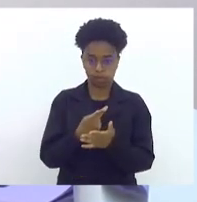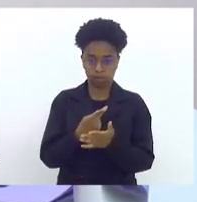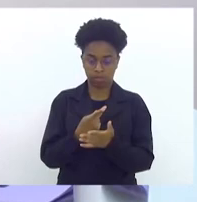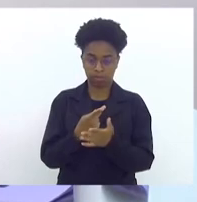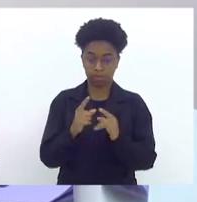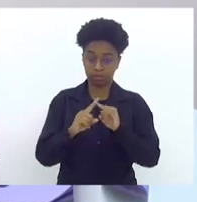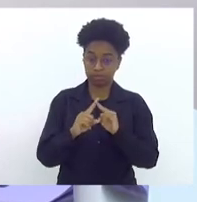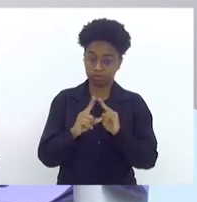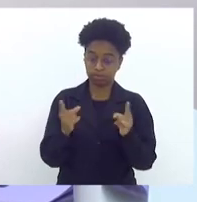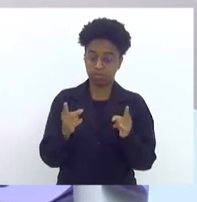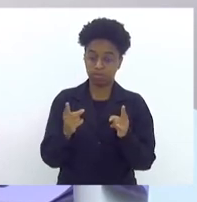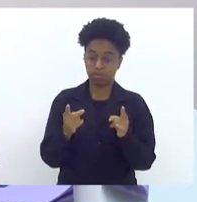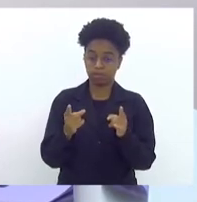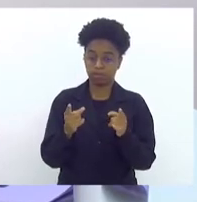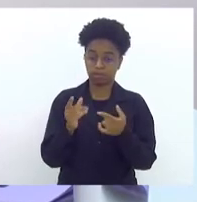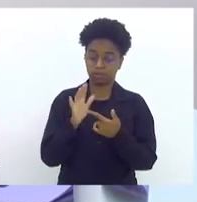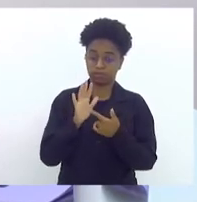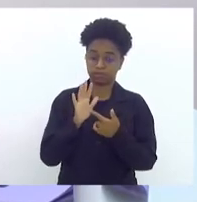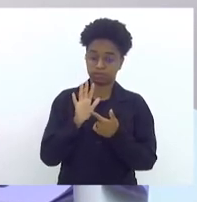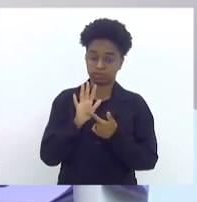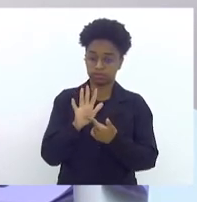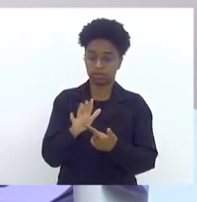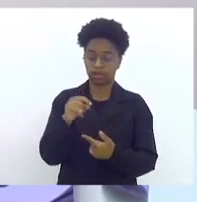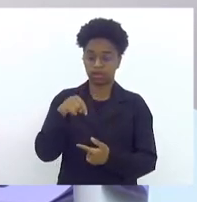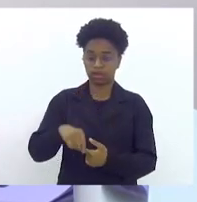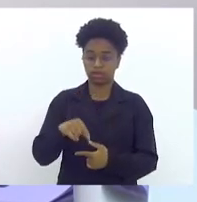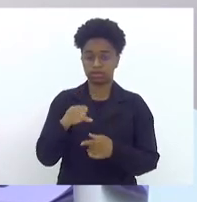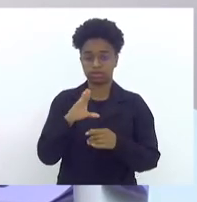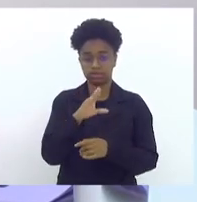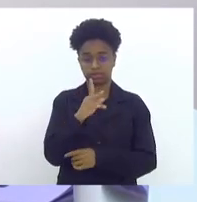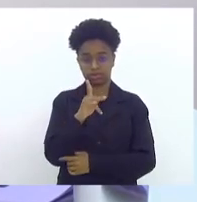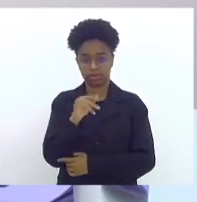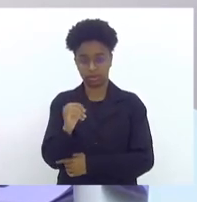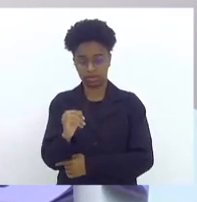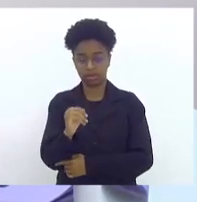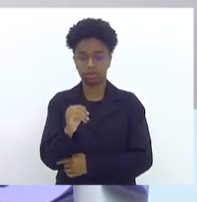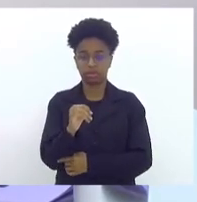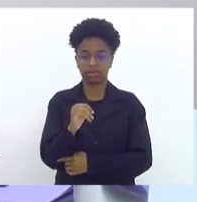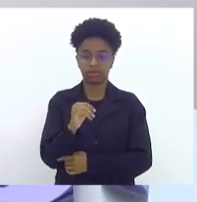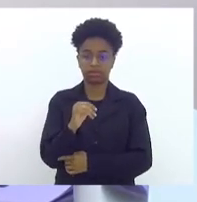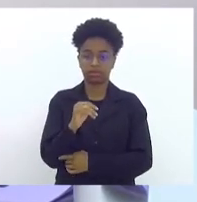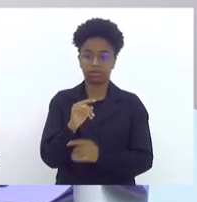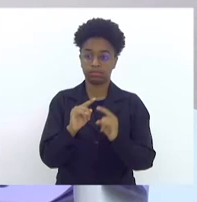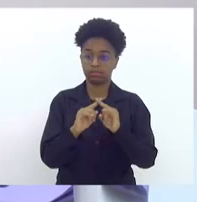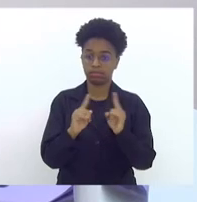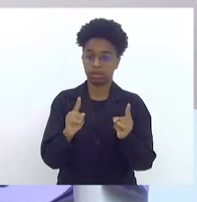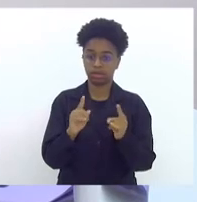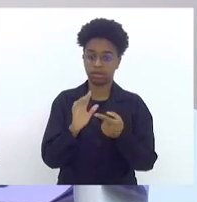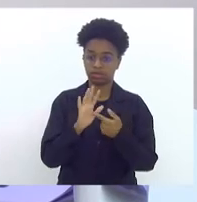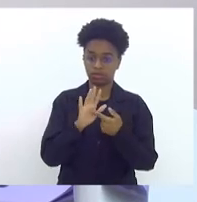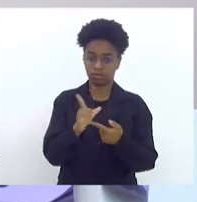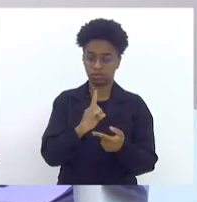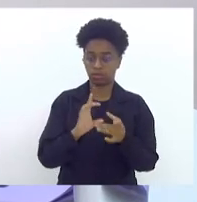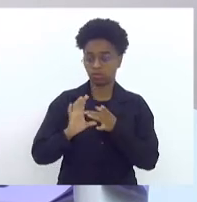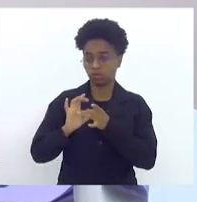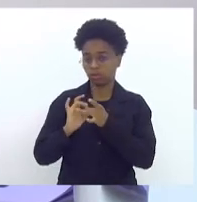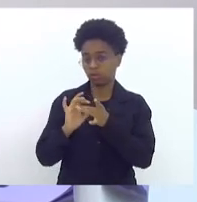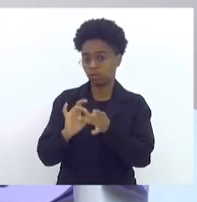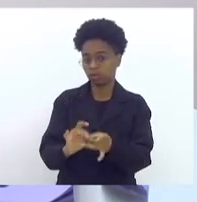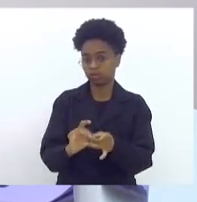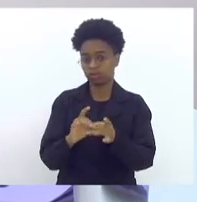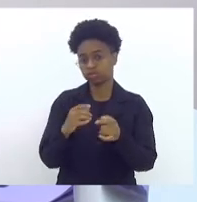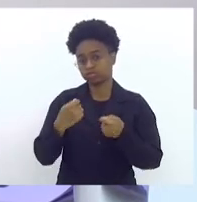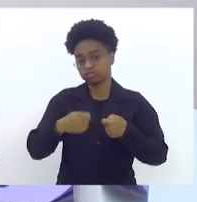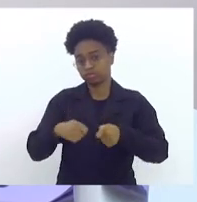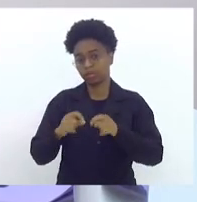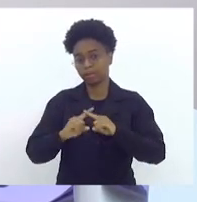ressalto aqui no âmbito dessa CPI mas que não não contextualiza a necessidade mas a gente